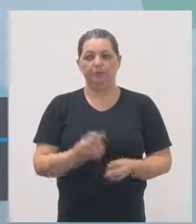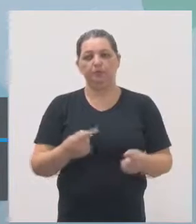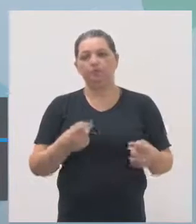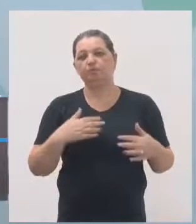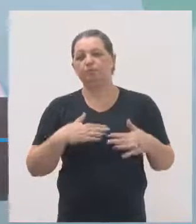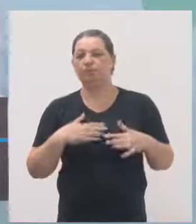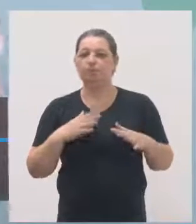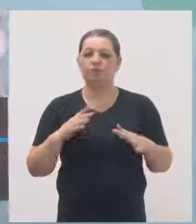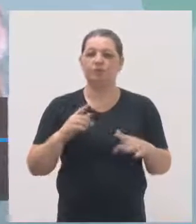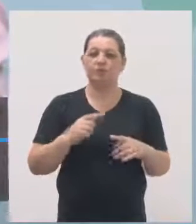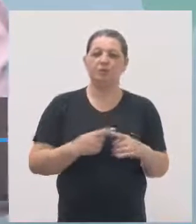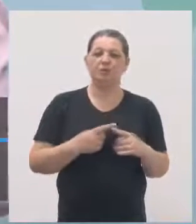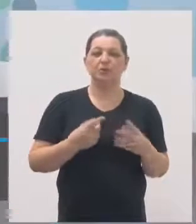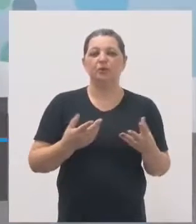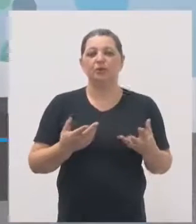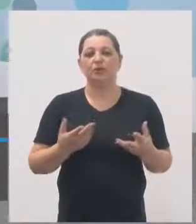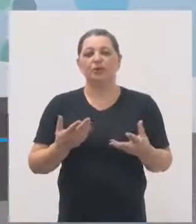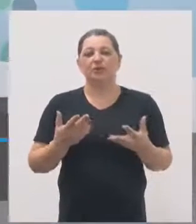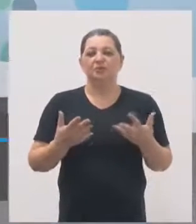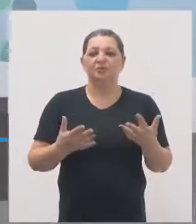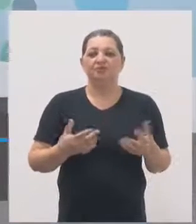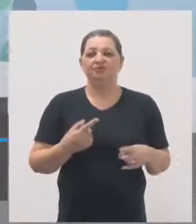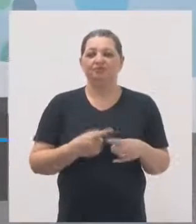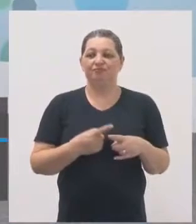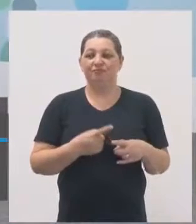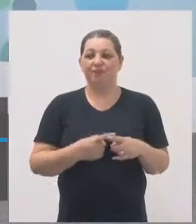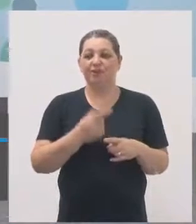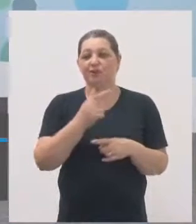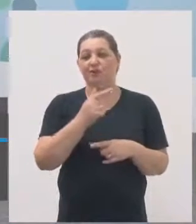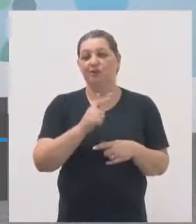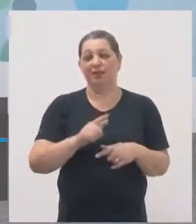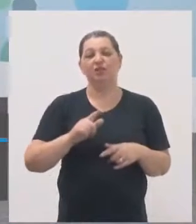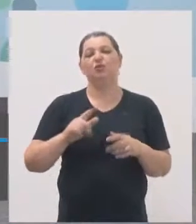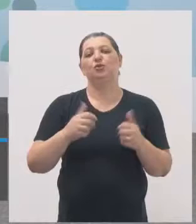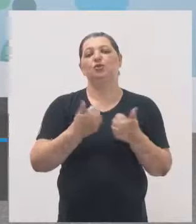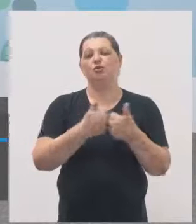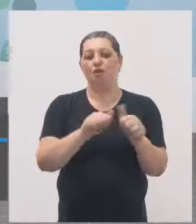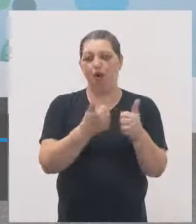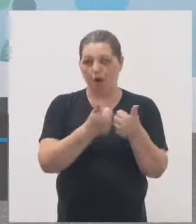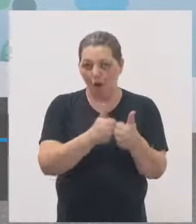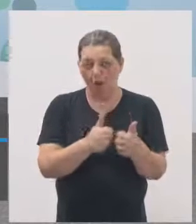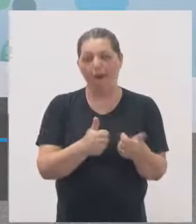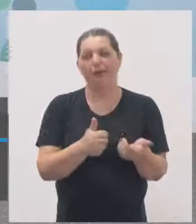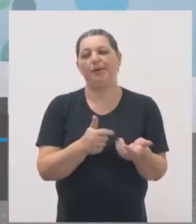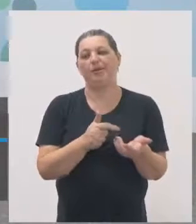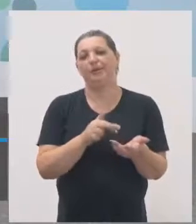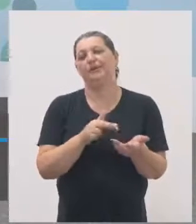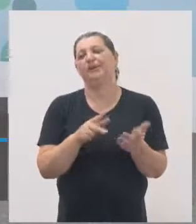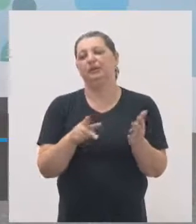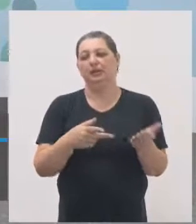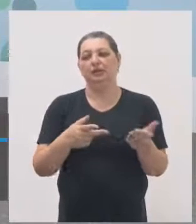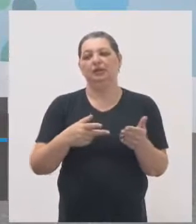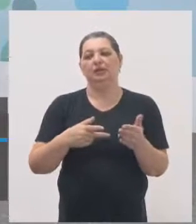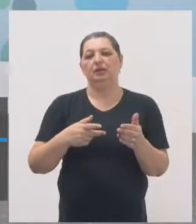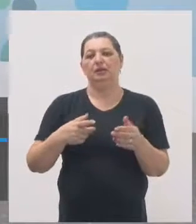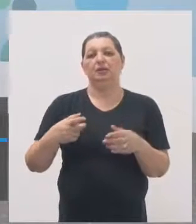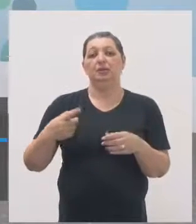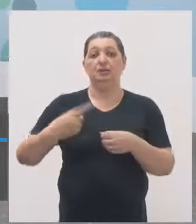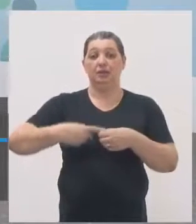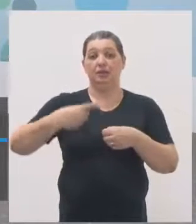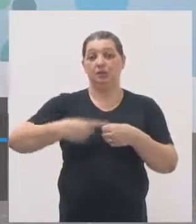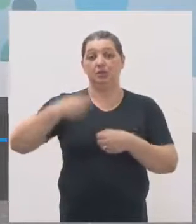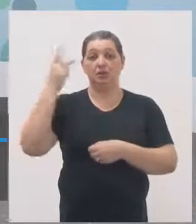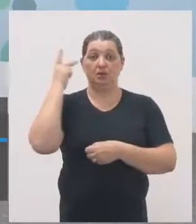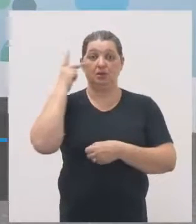assim avariado, digamos assim, né? Porque veio de ônibus para estar aqui hoje com a gente, veio lá de Araraquara durante a